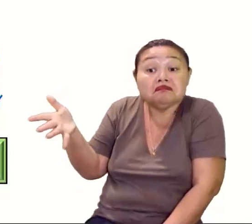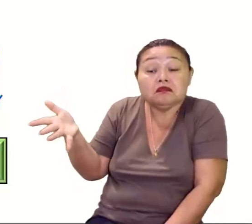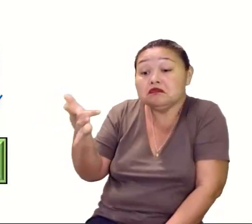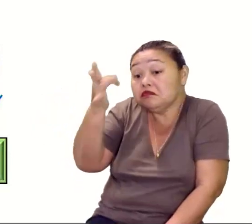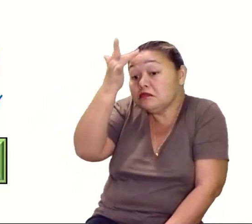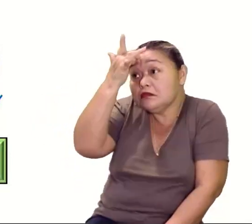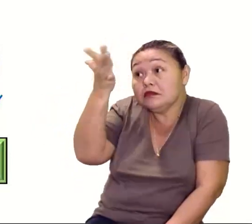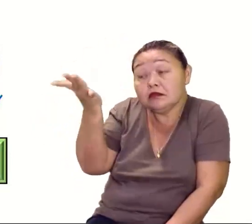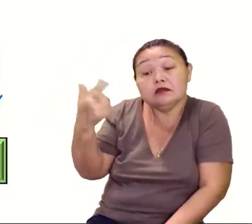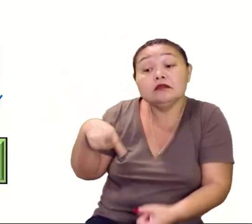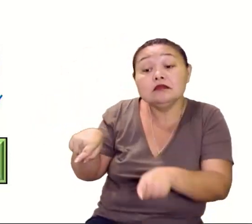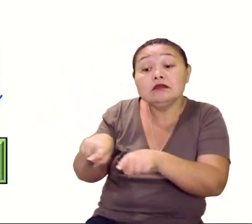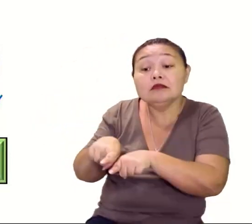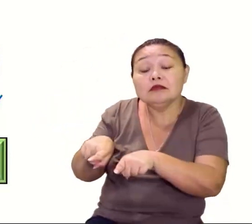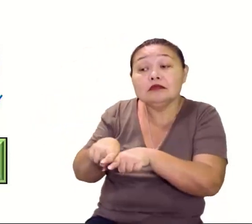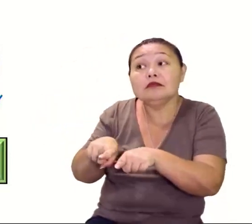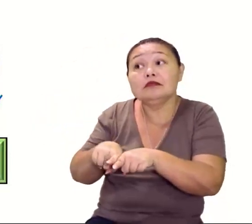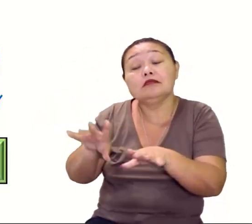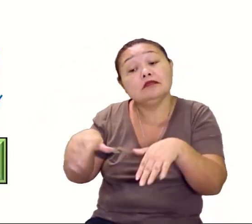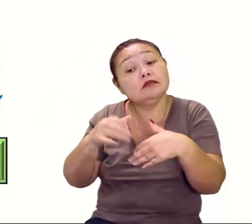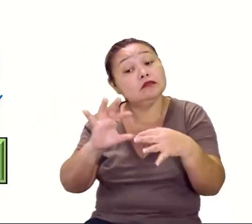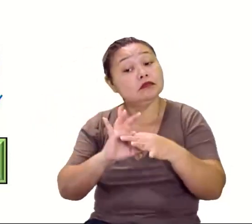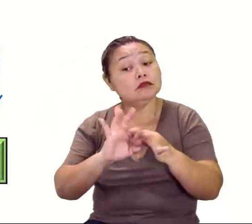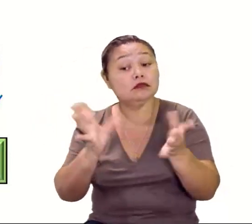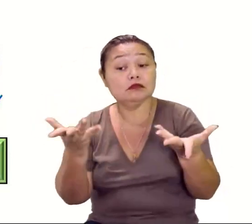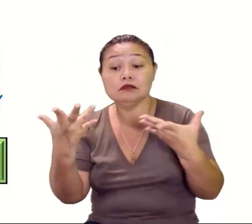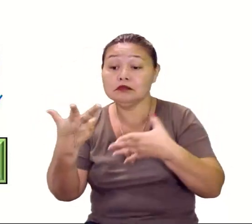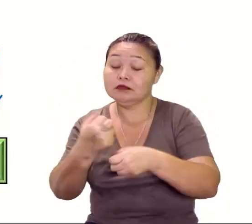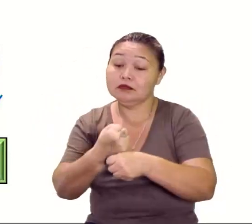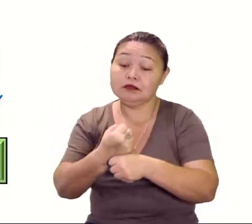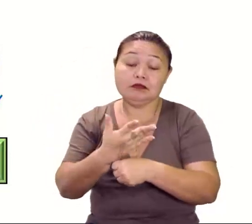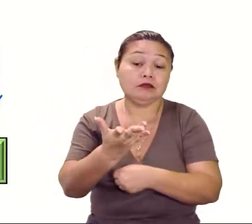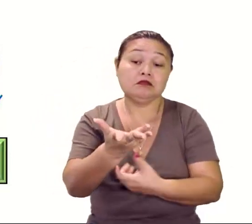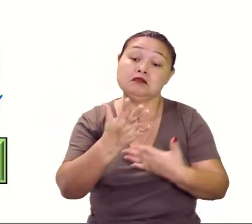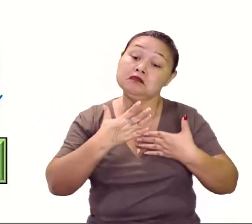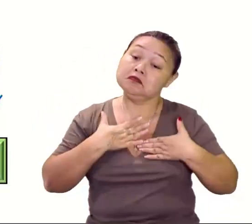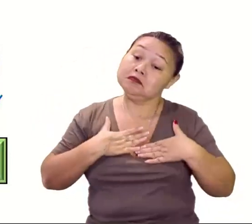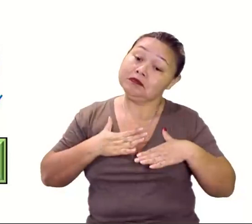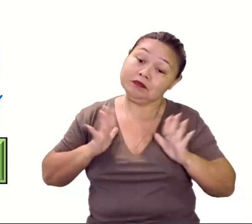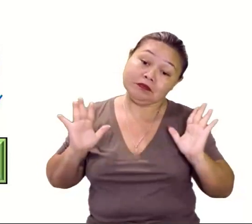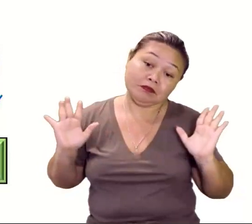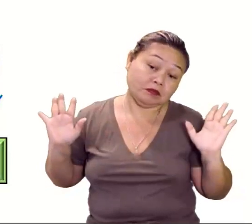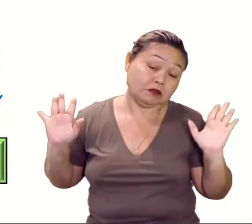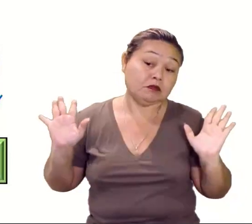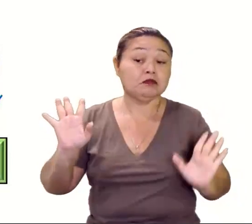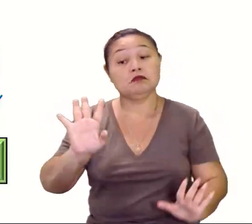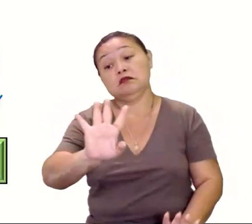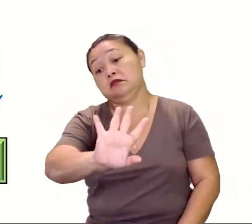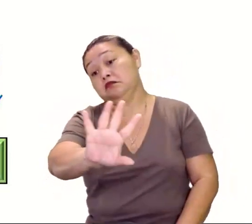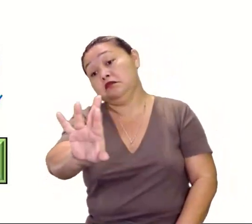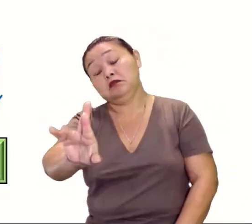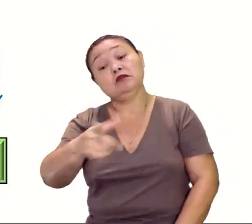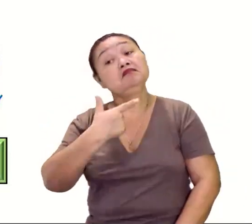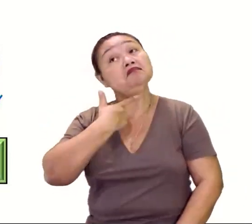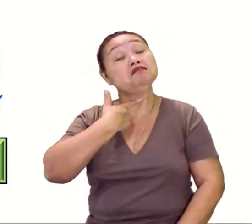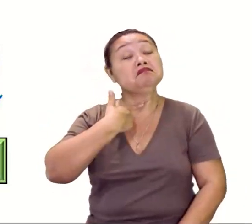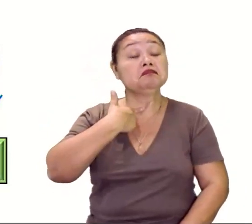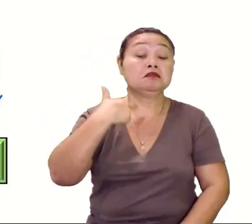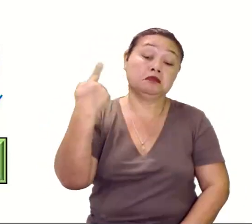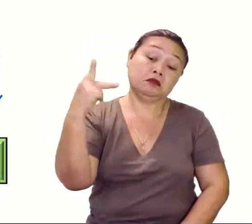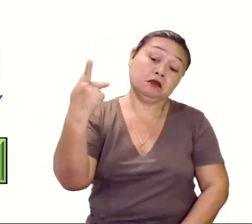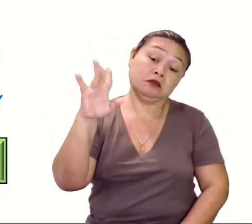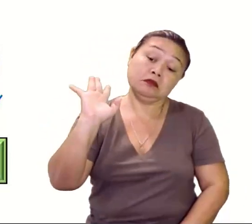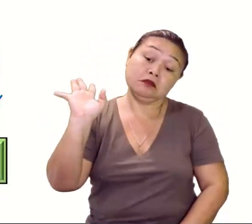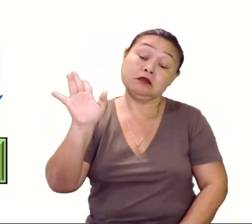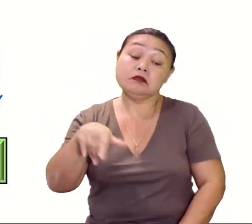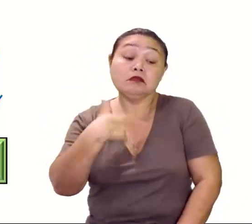mais fácil também. Mas fica à vontade, quiser somar todo mundo aí, tá tranquilo. Aí vai da sua vontade, não é? Mas que você